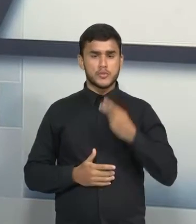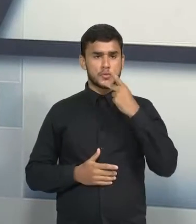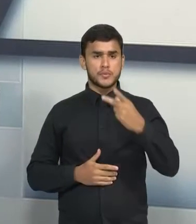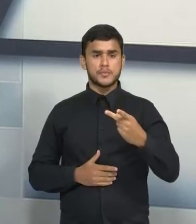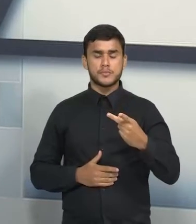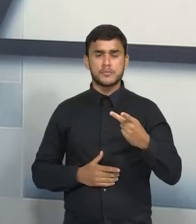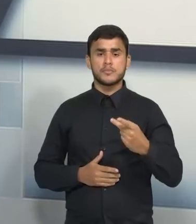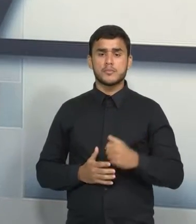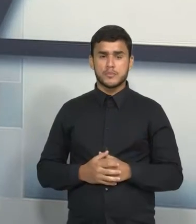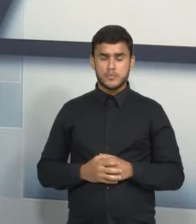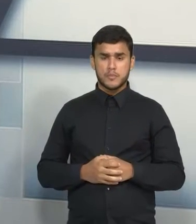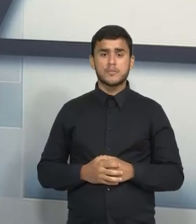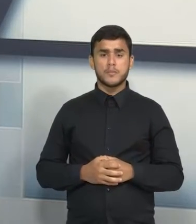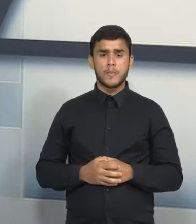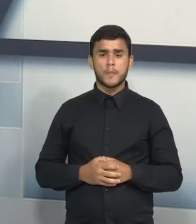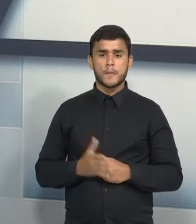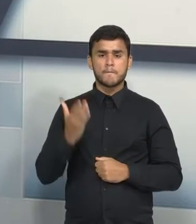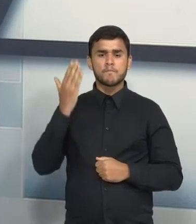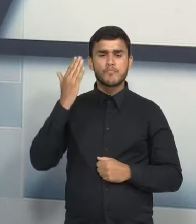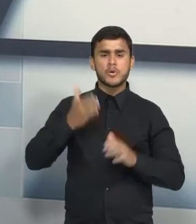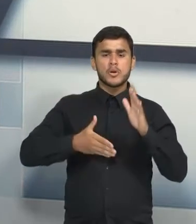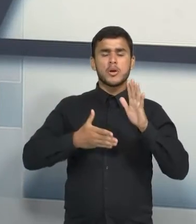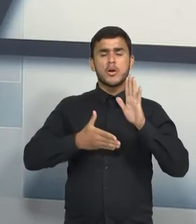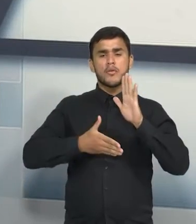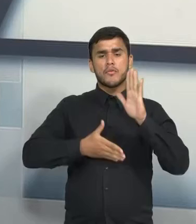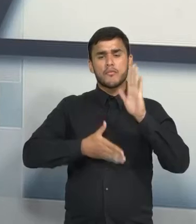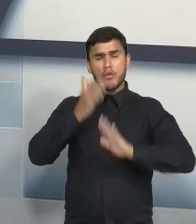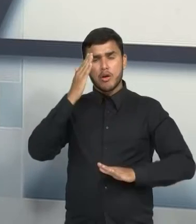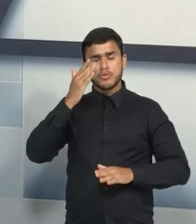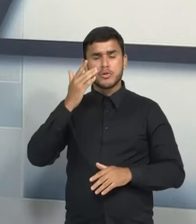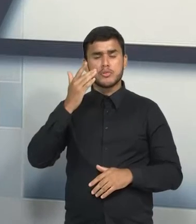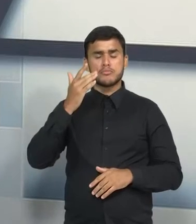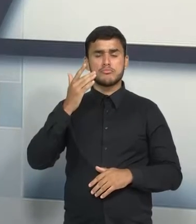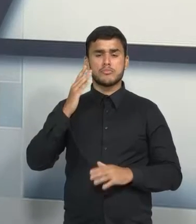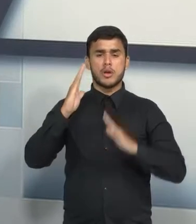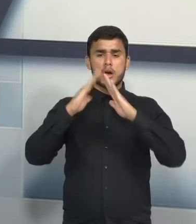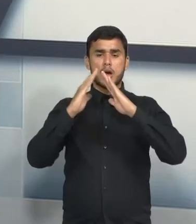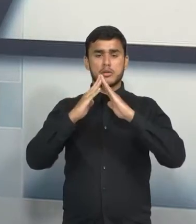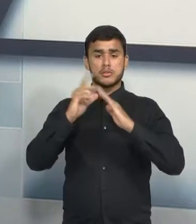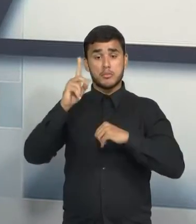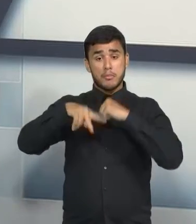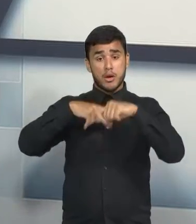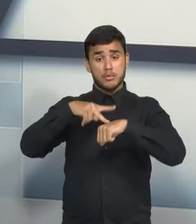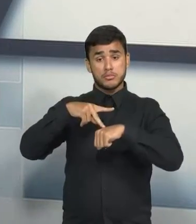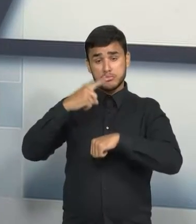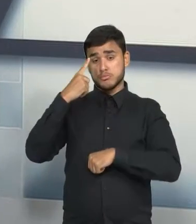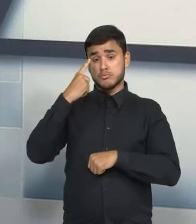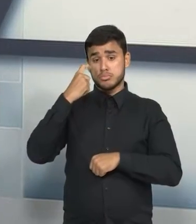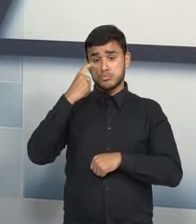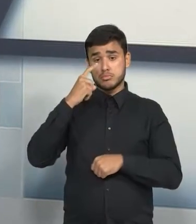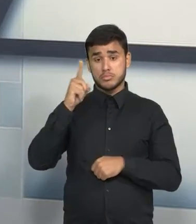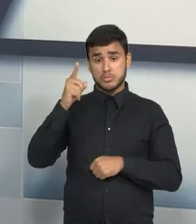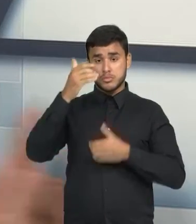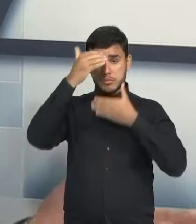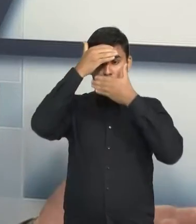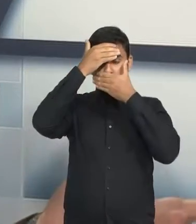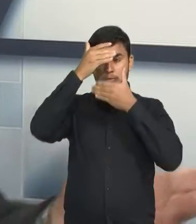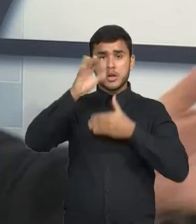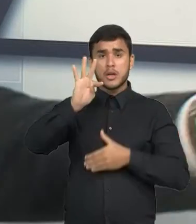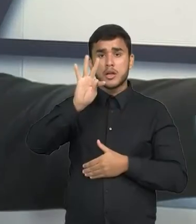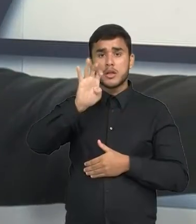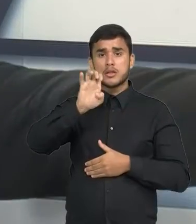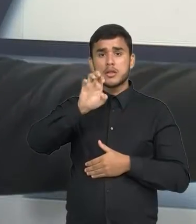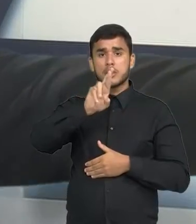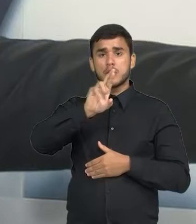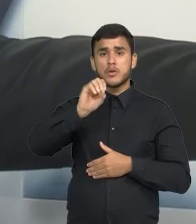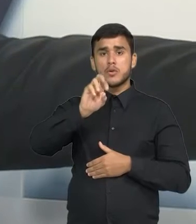de perto isso um tempo, eu morei fora do Brasil. Na Espanha, por exemplo, o terrorismo é uma coisa presente. E o